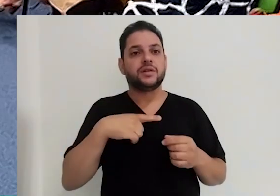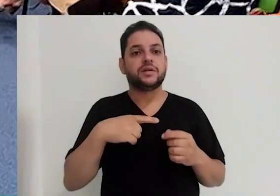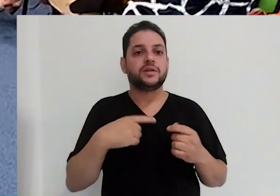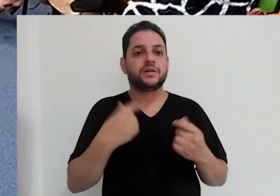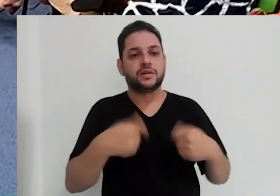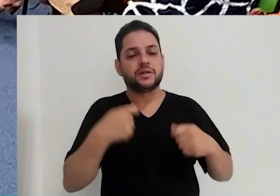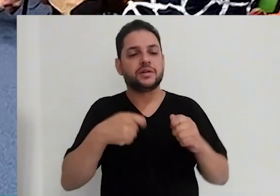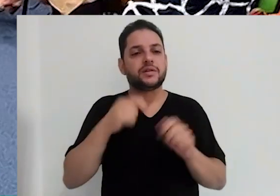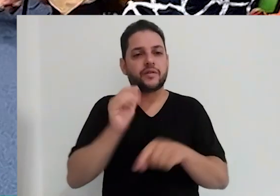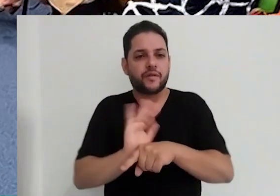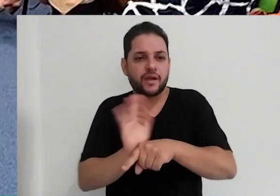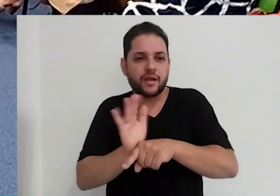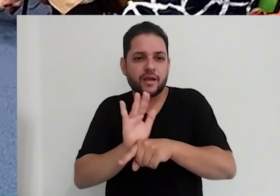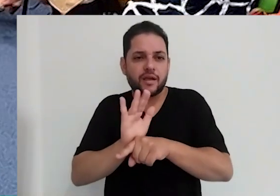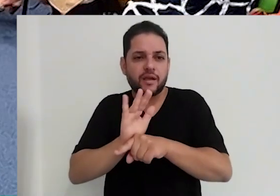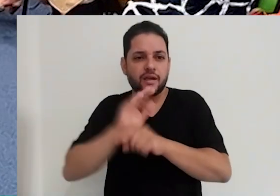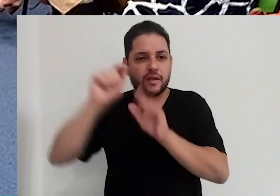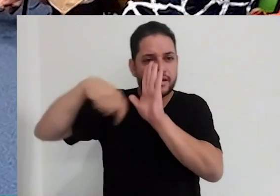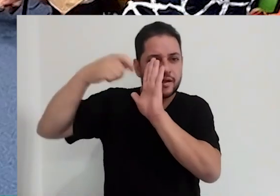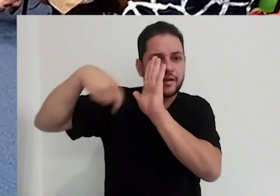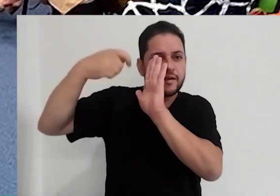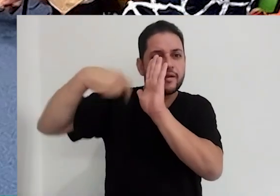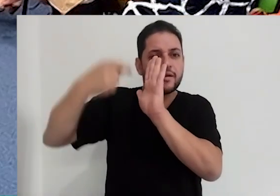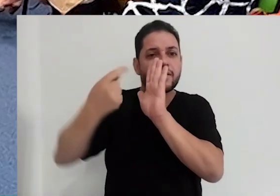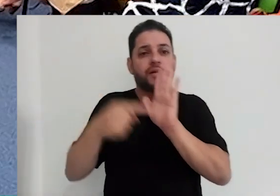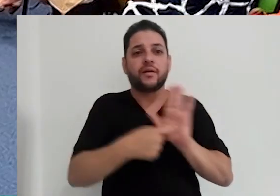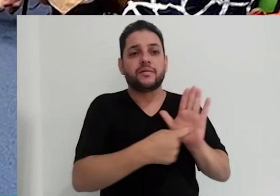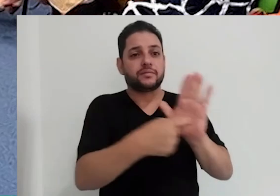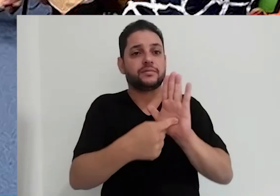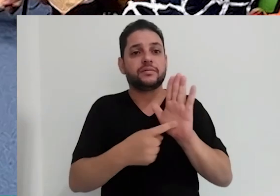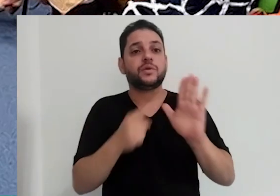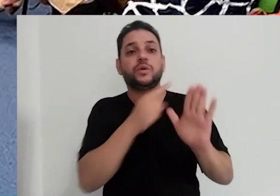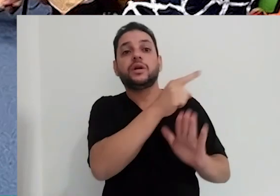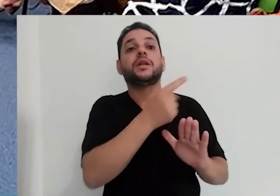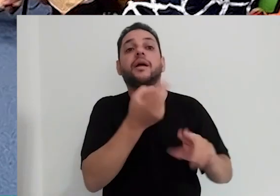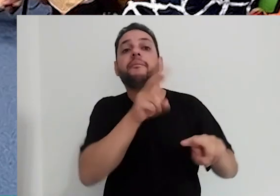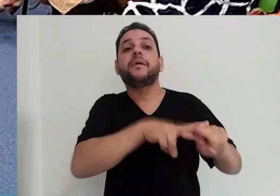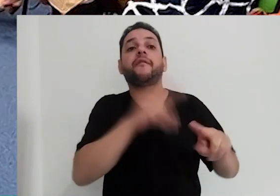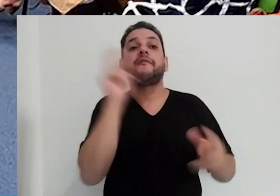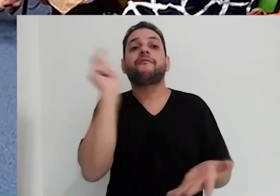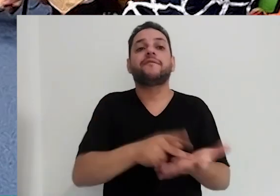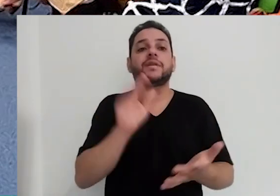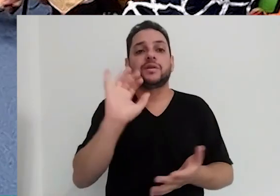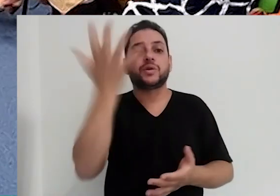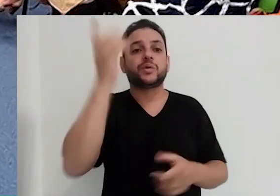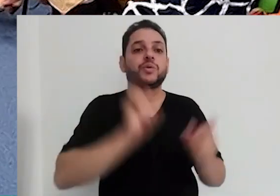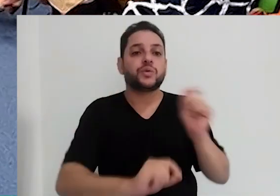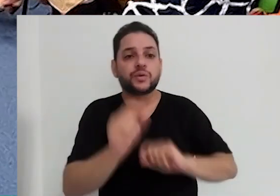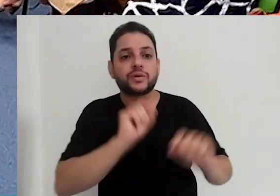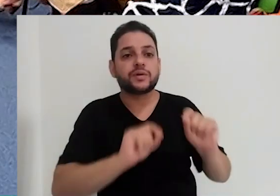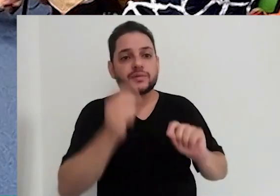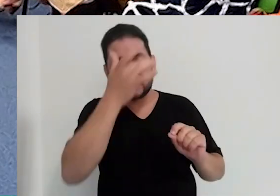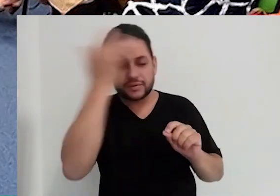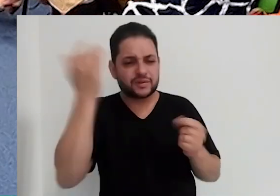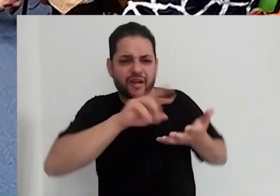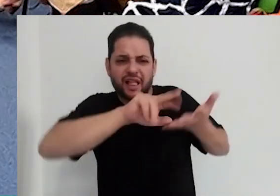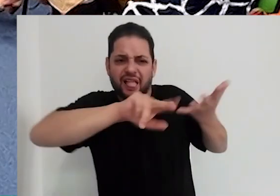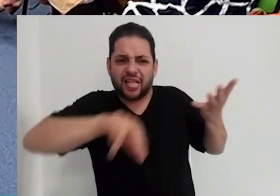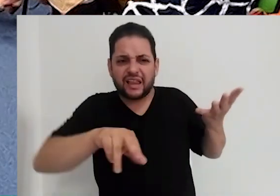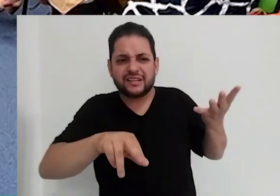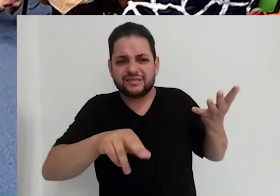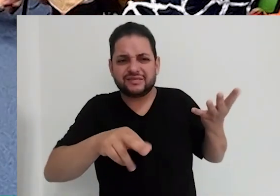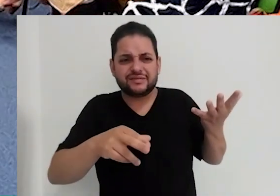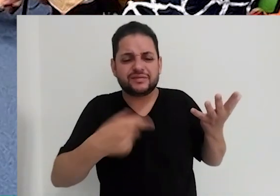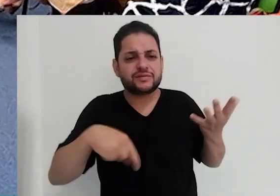deviam tentar fazer um filmes que mostrassem realmente a realidade da prisão a comida podre o rato as pessoas não sei qu não sei qu e o que eu